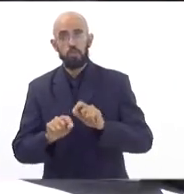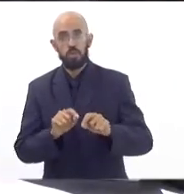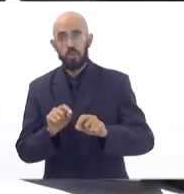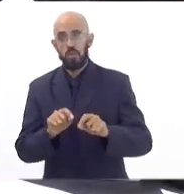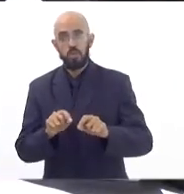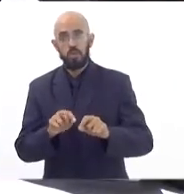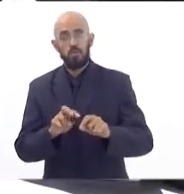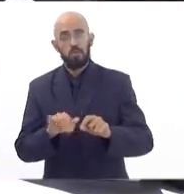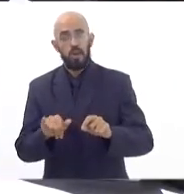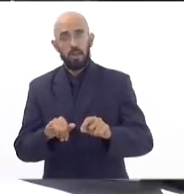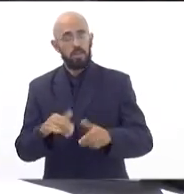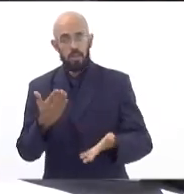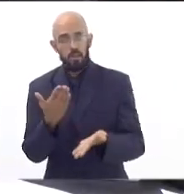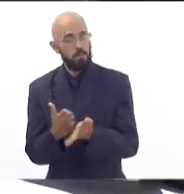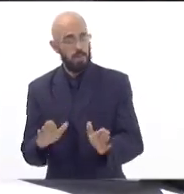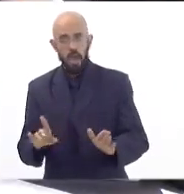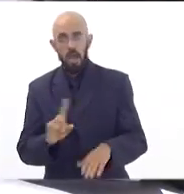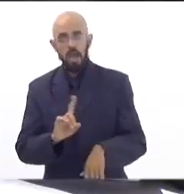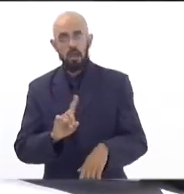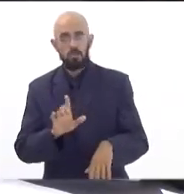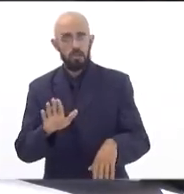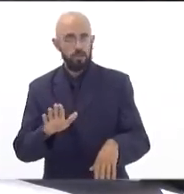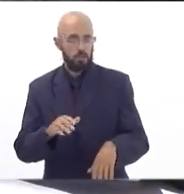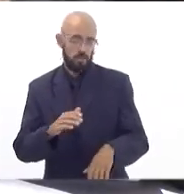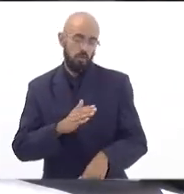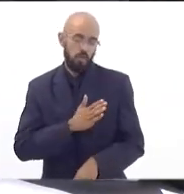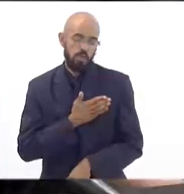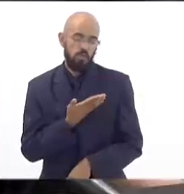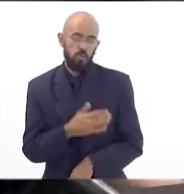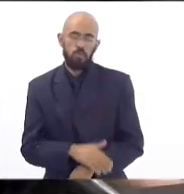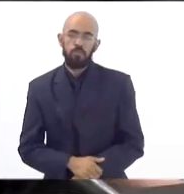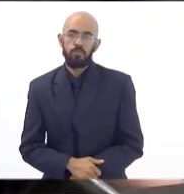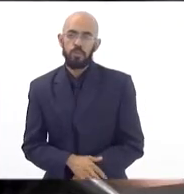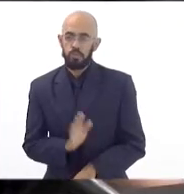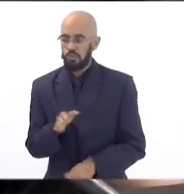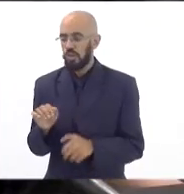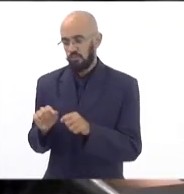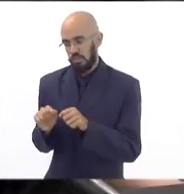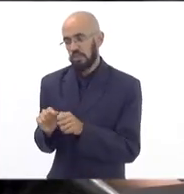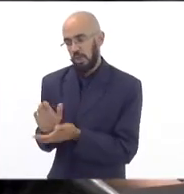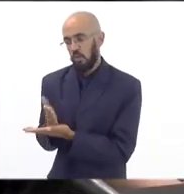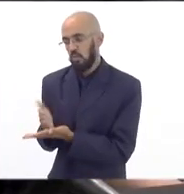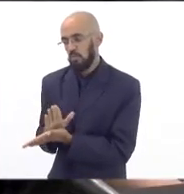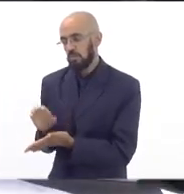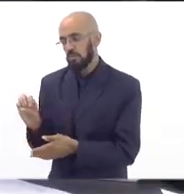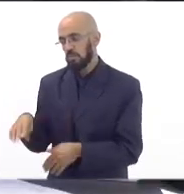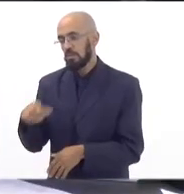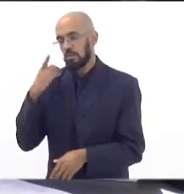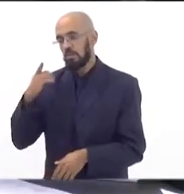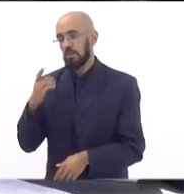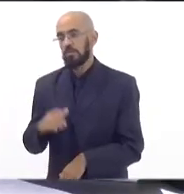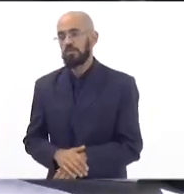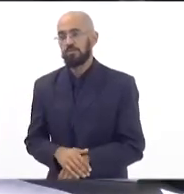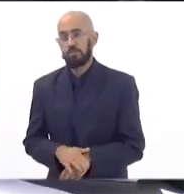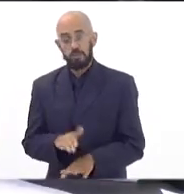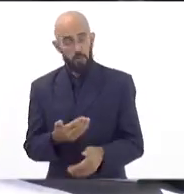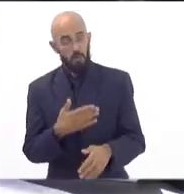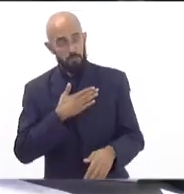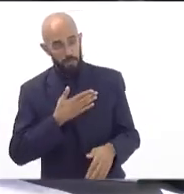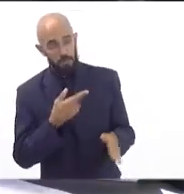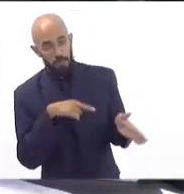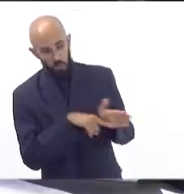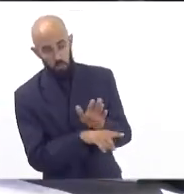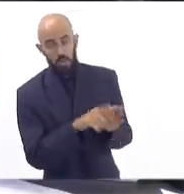vai terminar mas diminui porque o negócio fica assistindo calado Fizemos fizemos algumas já fizemos Justamente a minha outra pergunta ela Nesse sentido